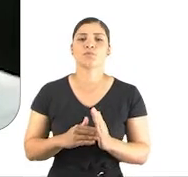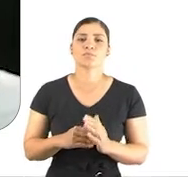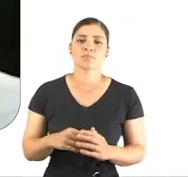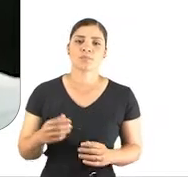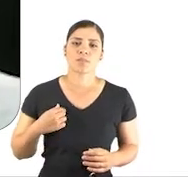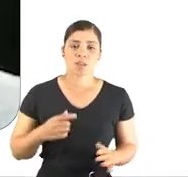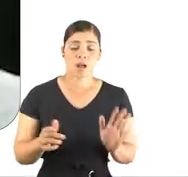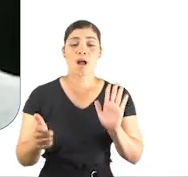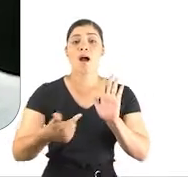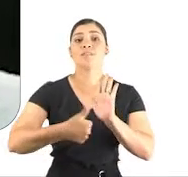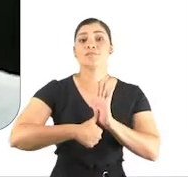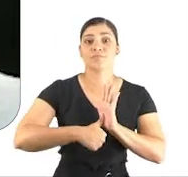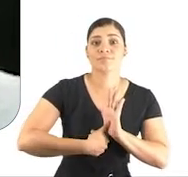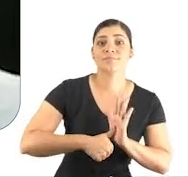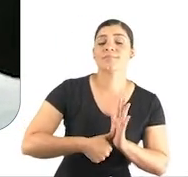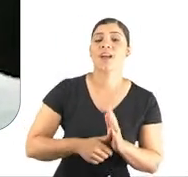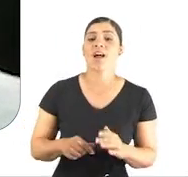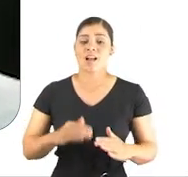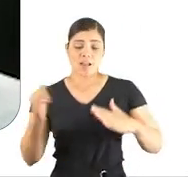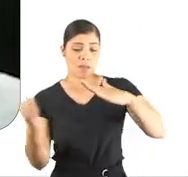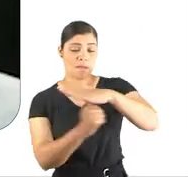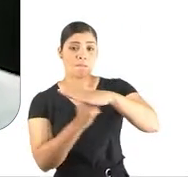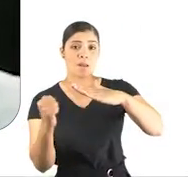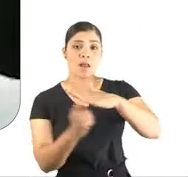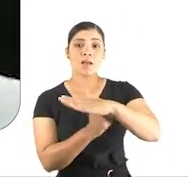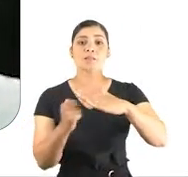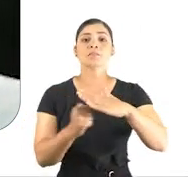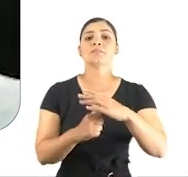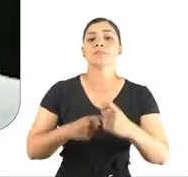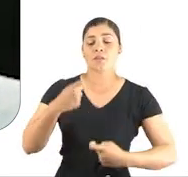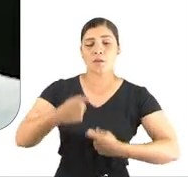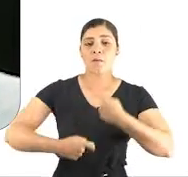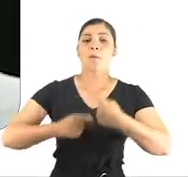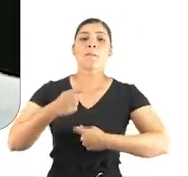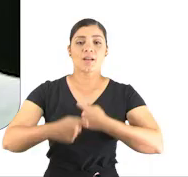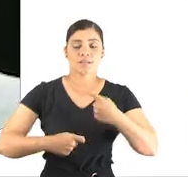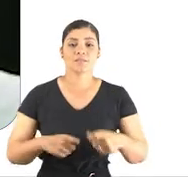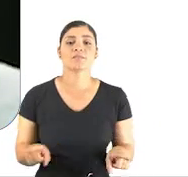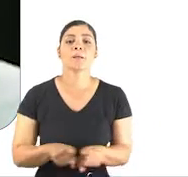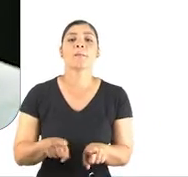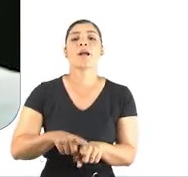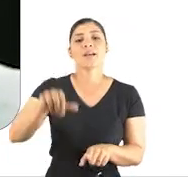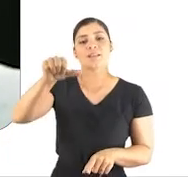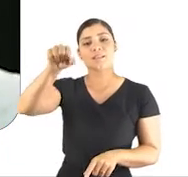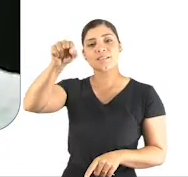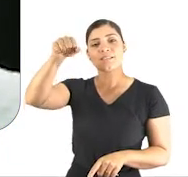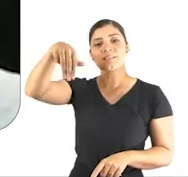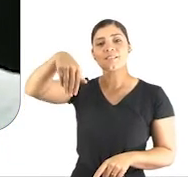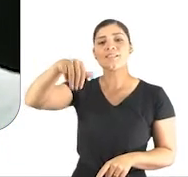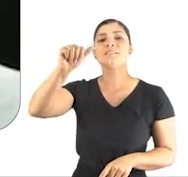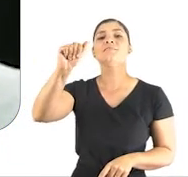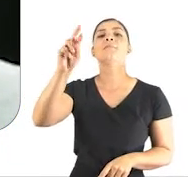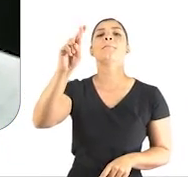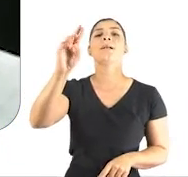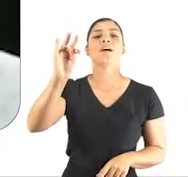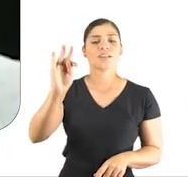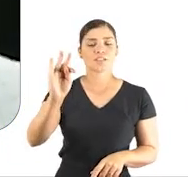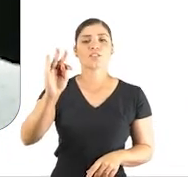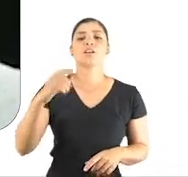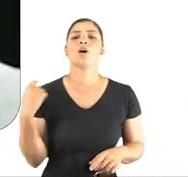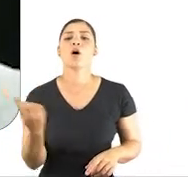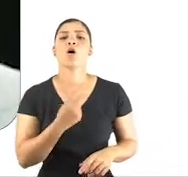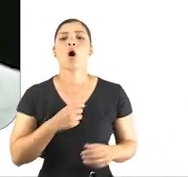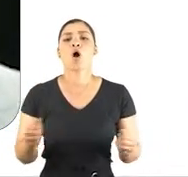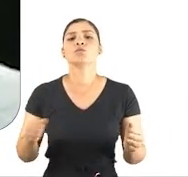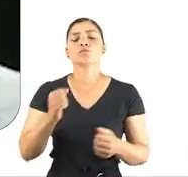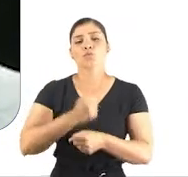nosso DNA, tanto o DNA como empreendedor, tanto o DNA da Smart, aliado a isso, nós construímos a Smart com essa fome,